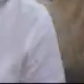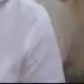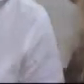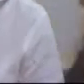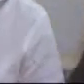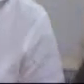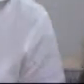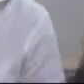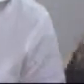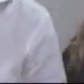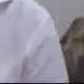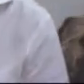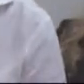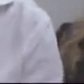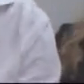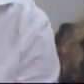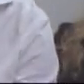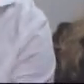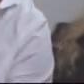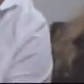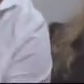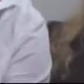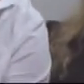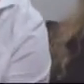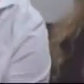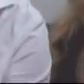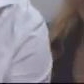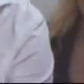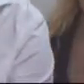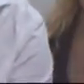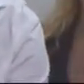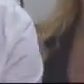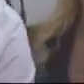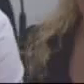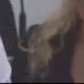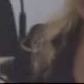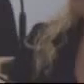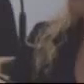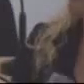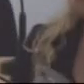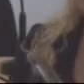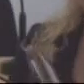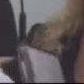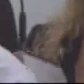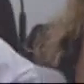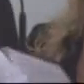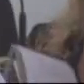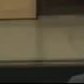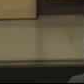Santos. Página 7, linha 8. Obrigado, senhor presidente.